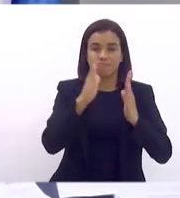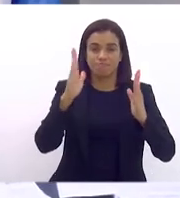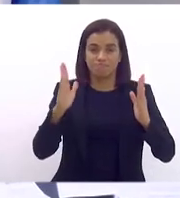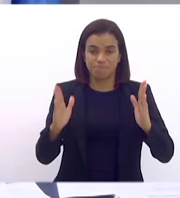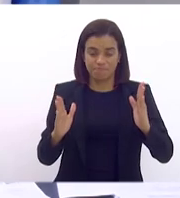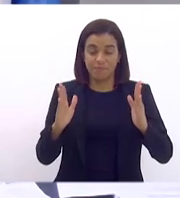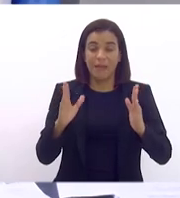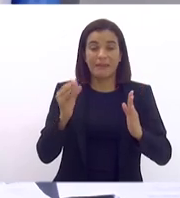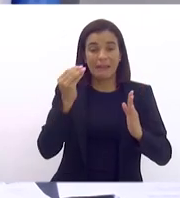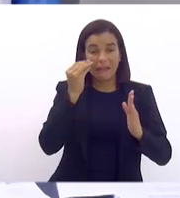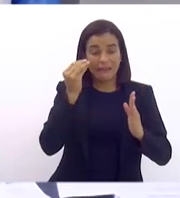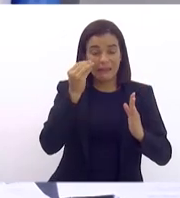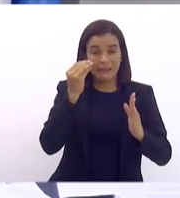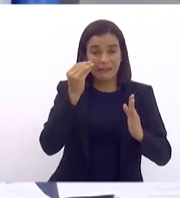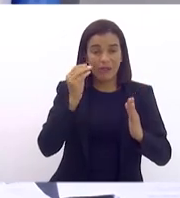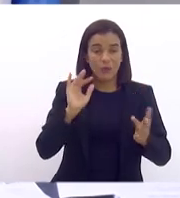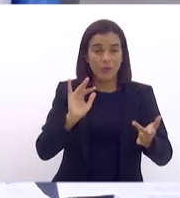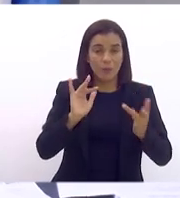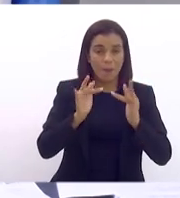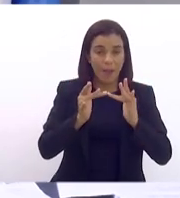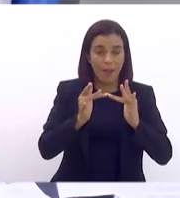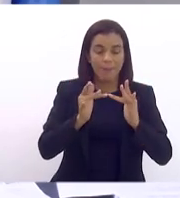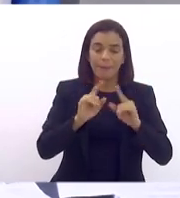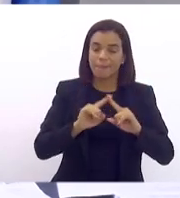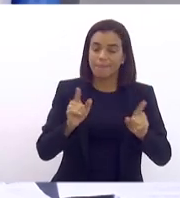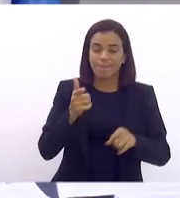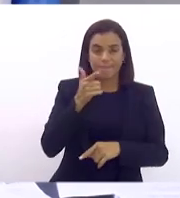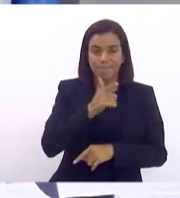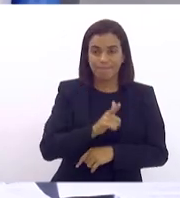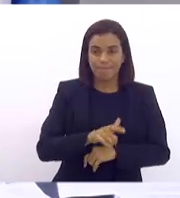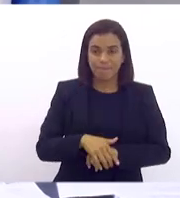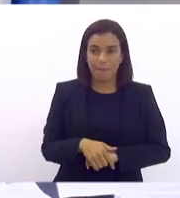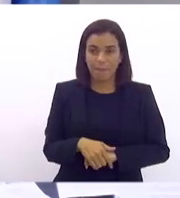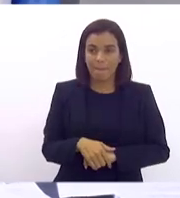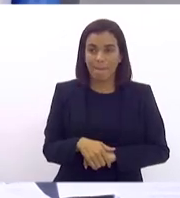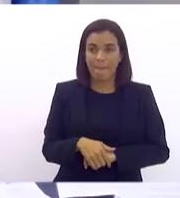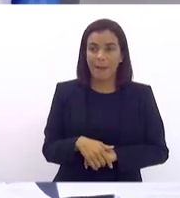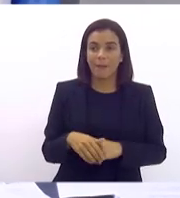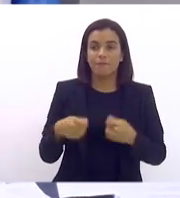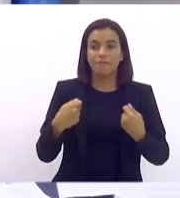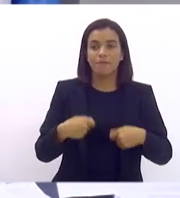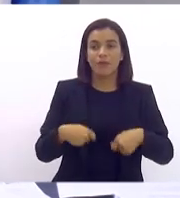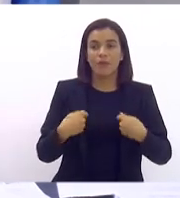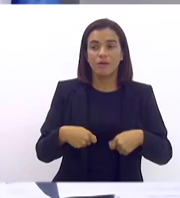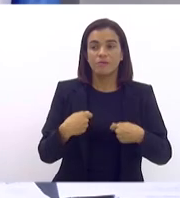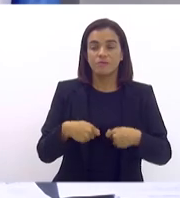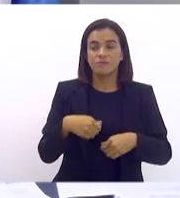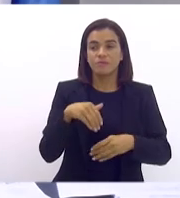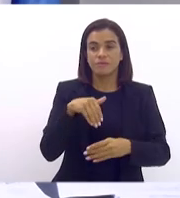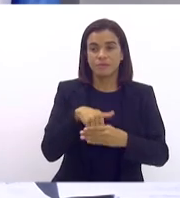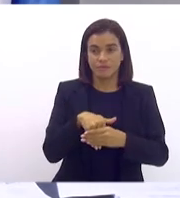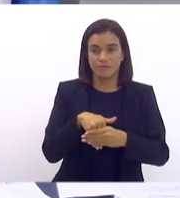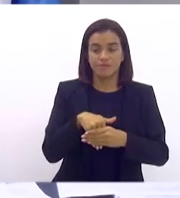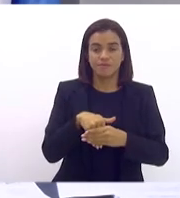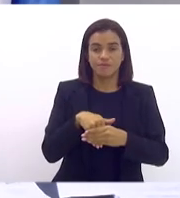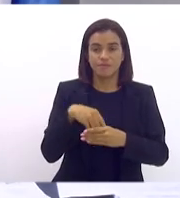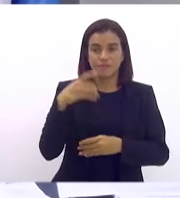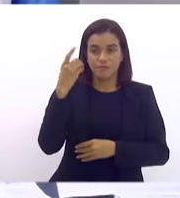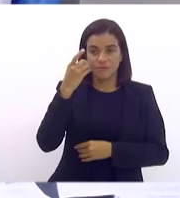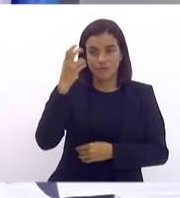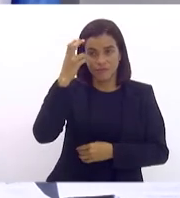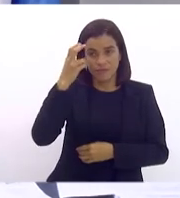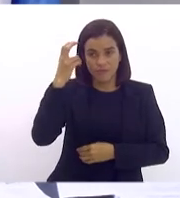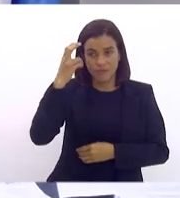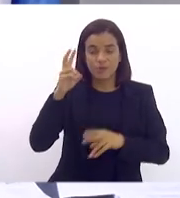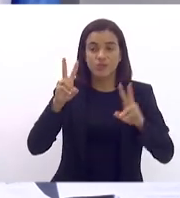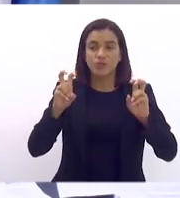está tentando voltar, mas não está conseguindo. Preciso do voto dela com relação